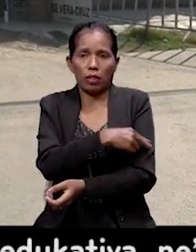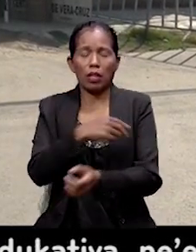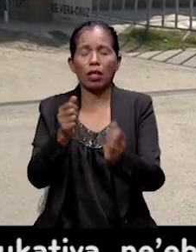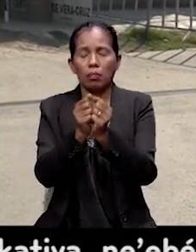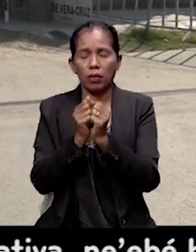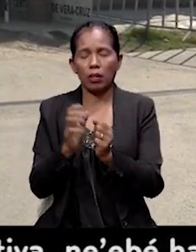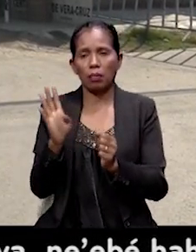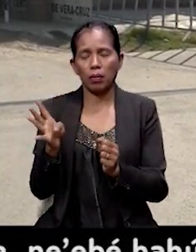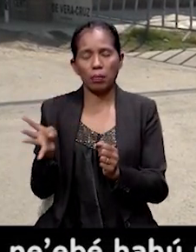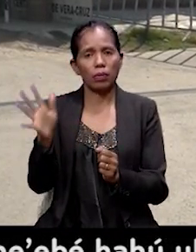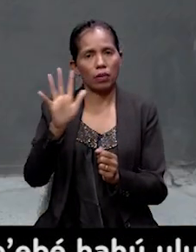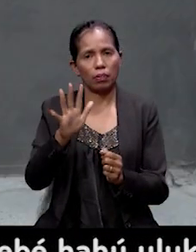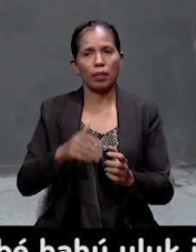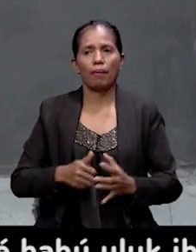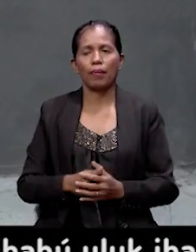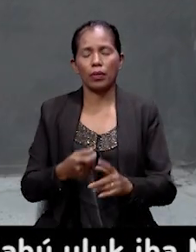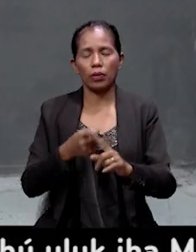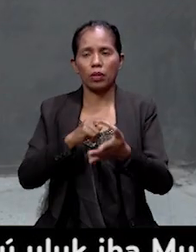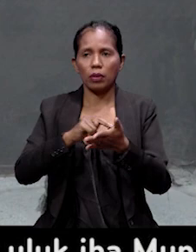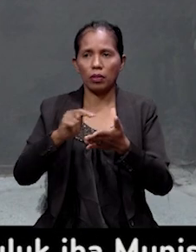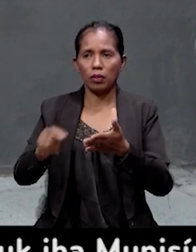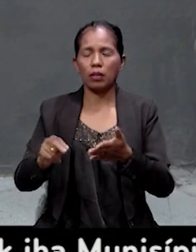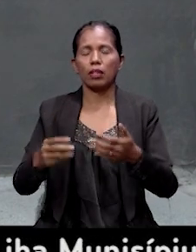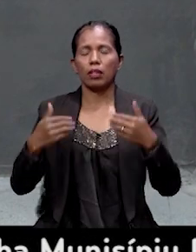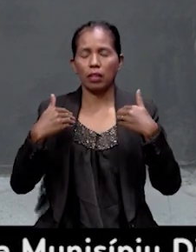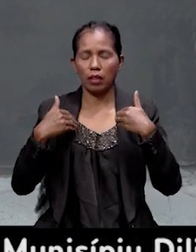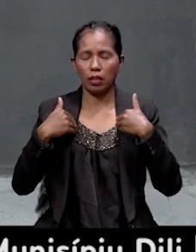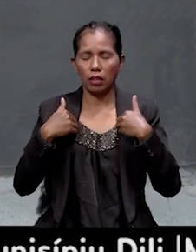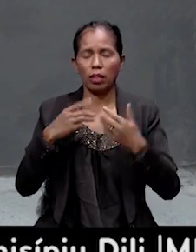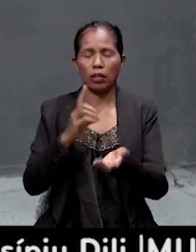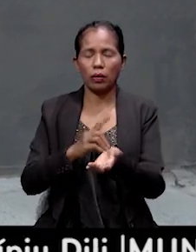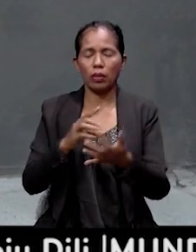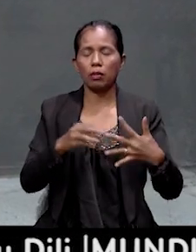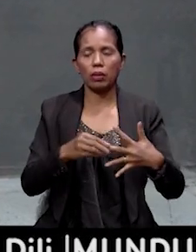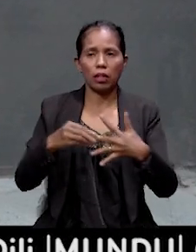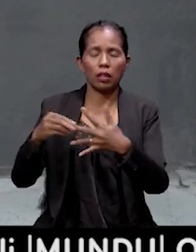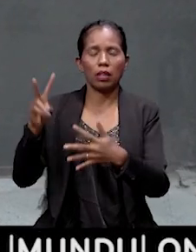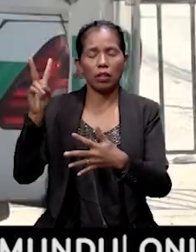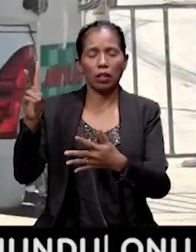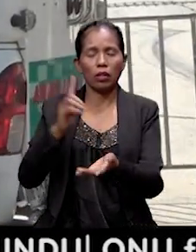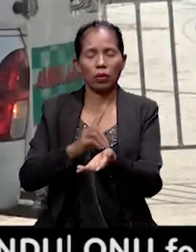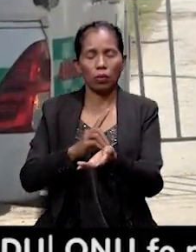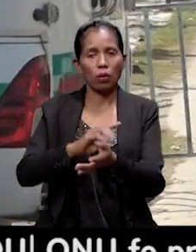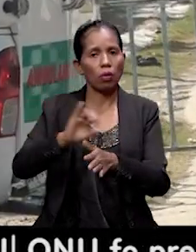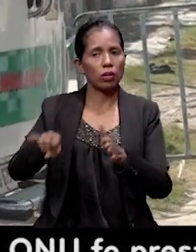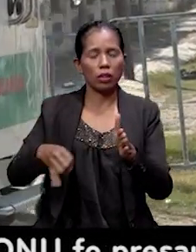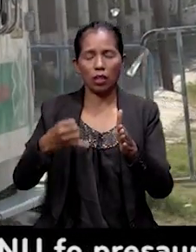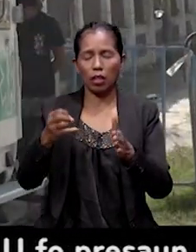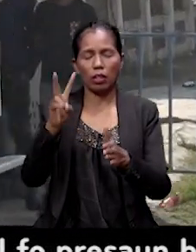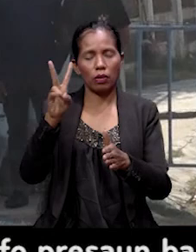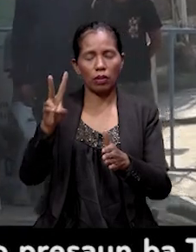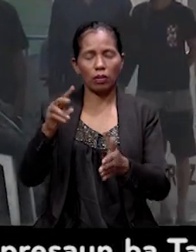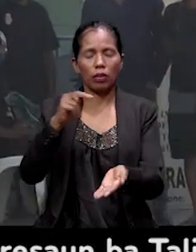hat nulu resen lima. Husi número ne ia interna médico especialista na rua, médico geral na rua, nomos